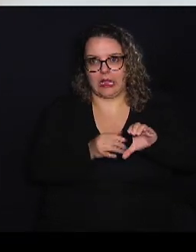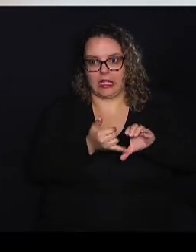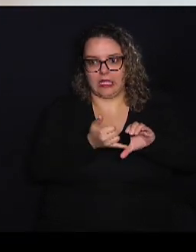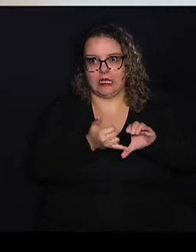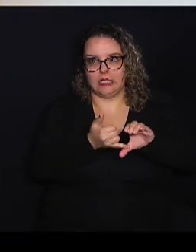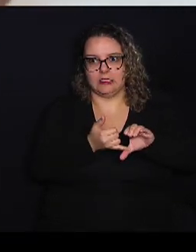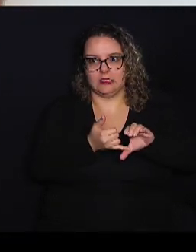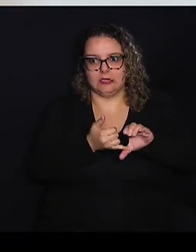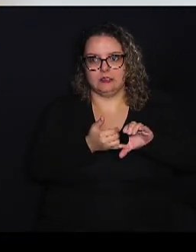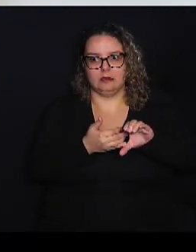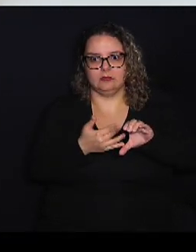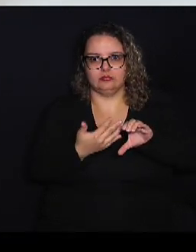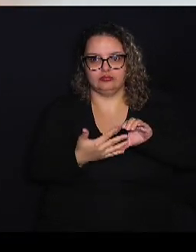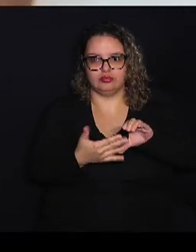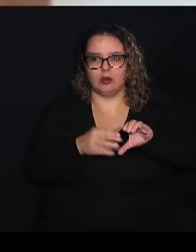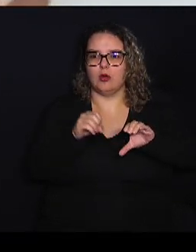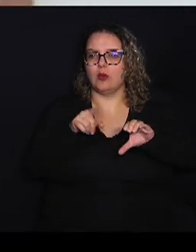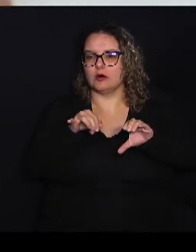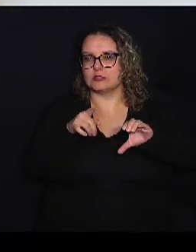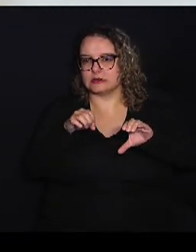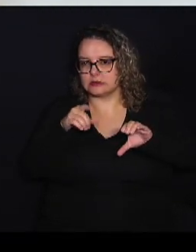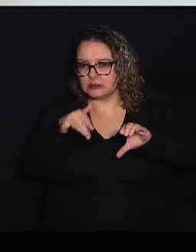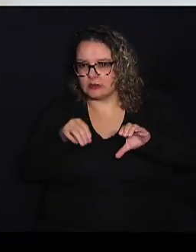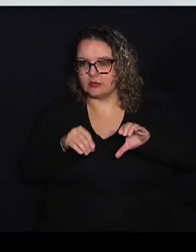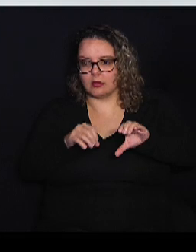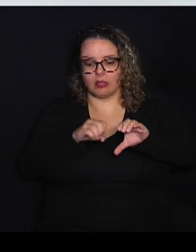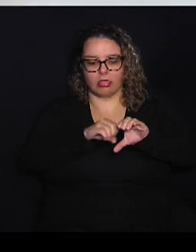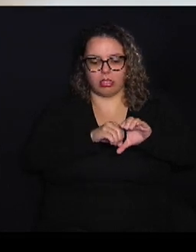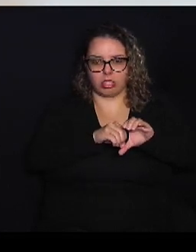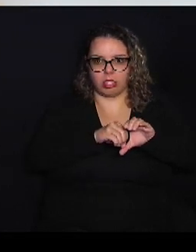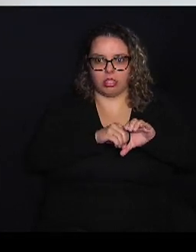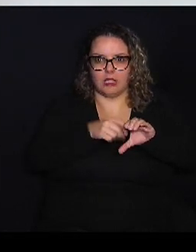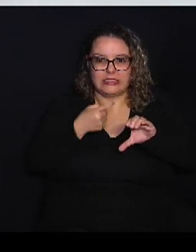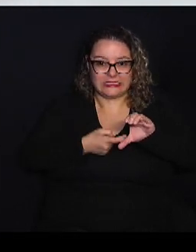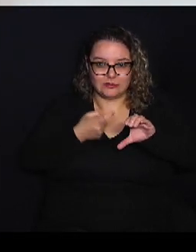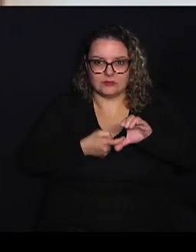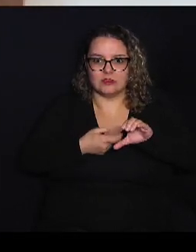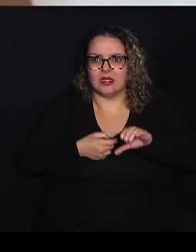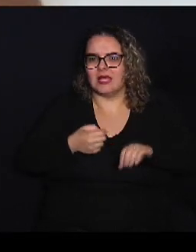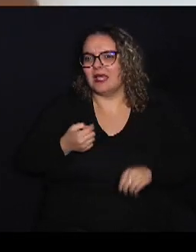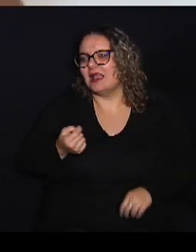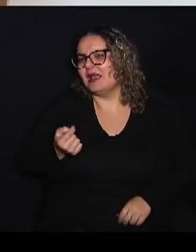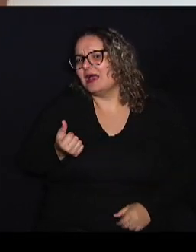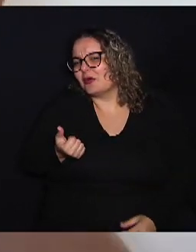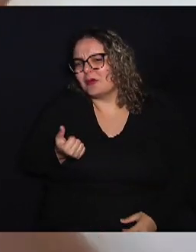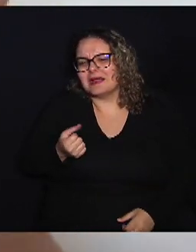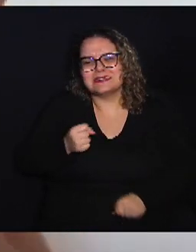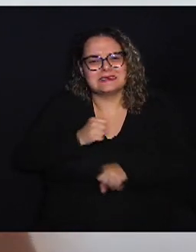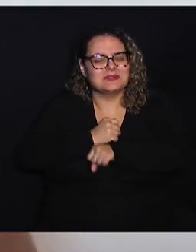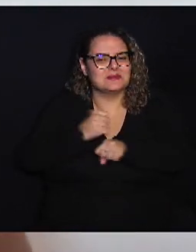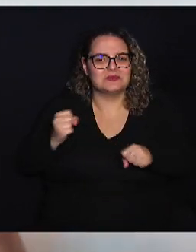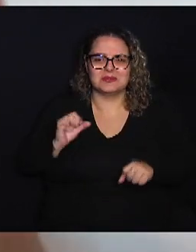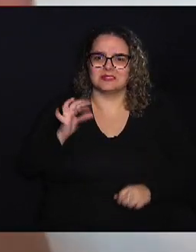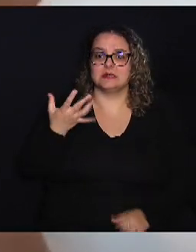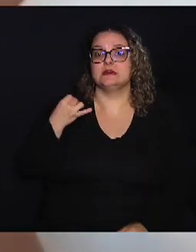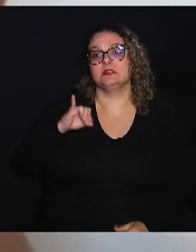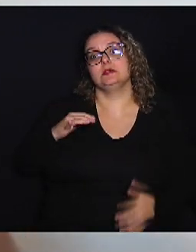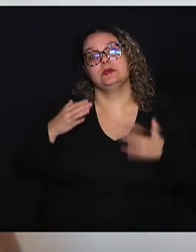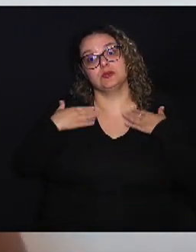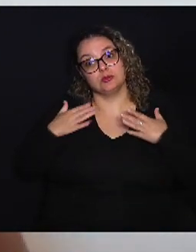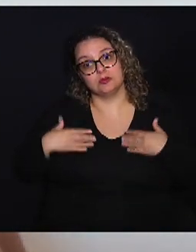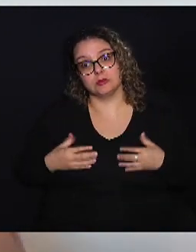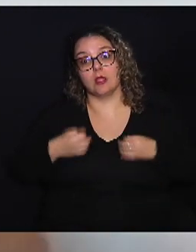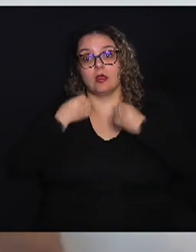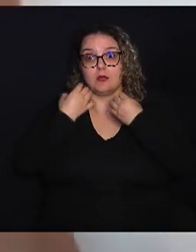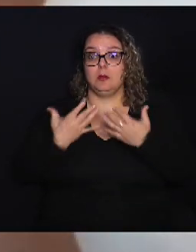passar por um processo ali de oxidação, causar um entupimento, é quase impossível disso acontecer se esse corpo está bom, se esse corpo